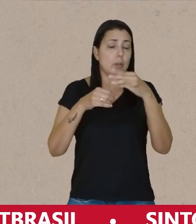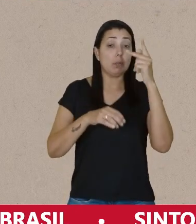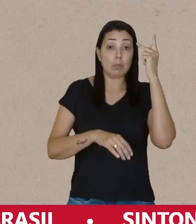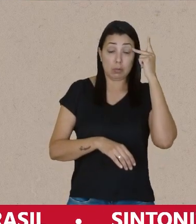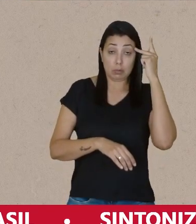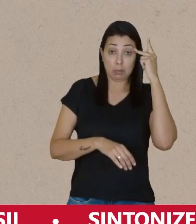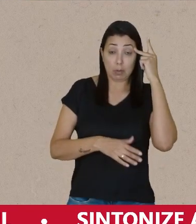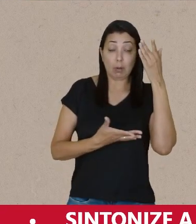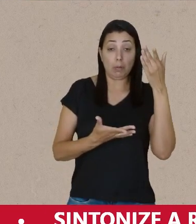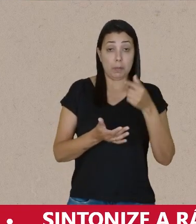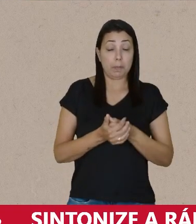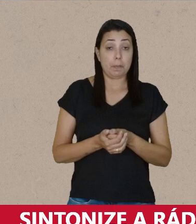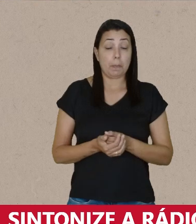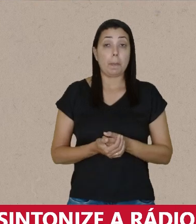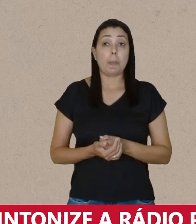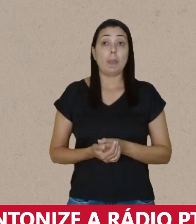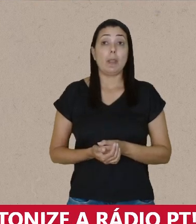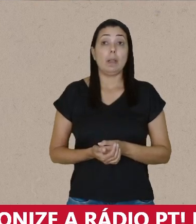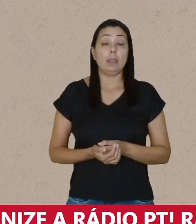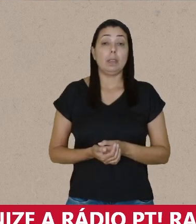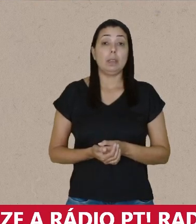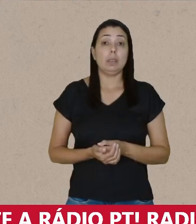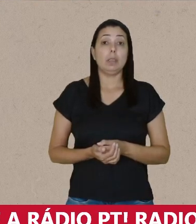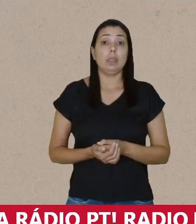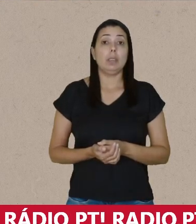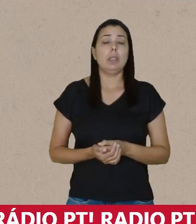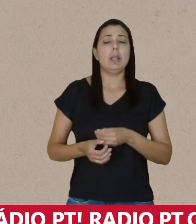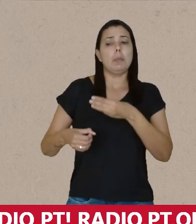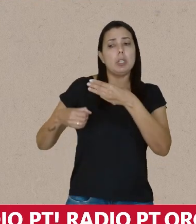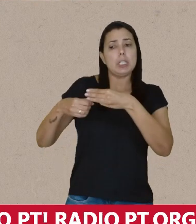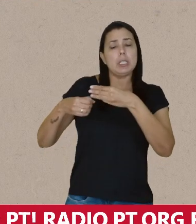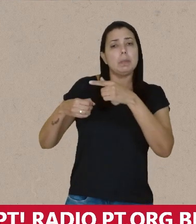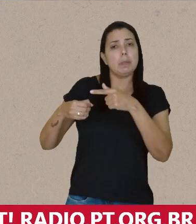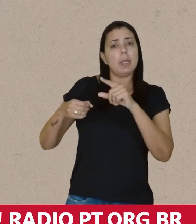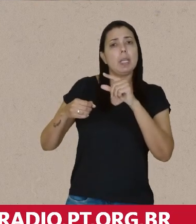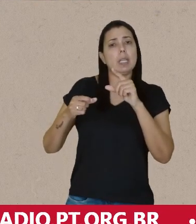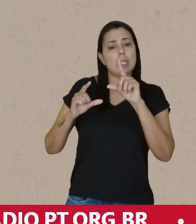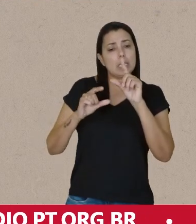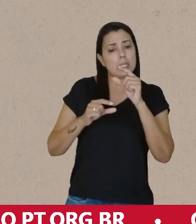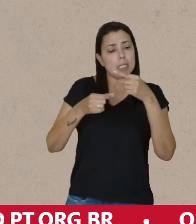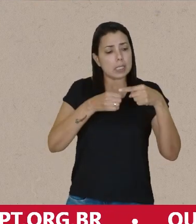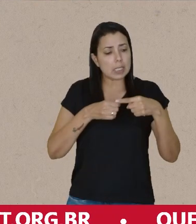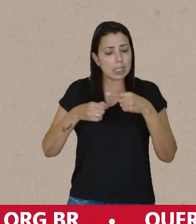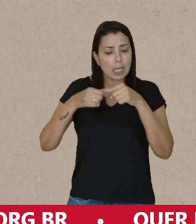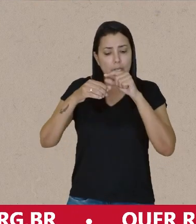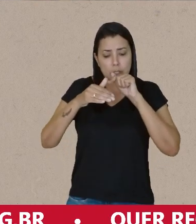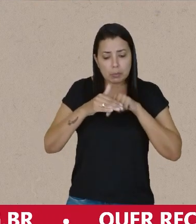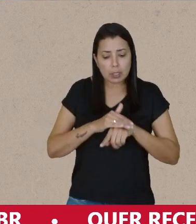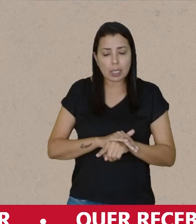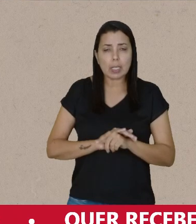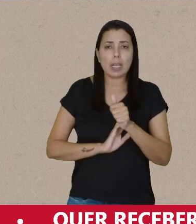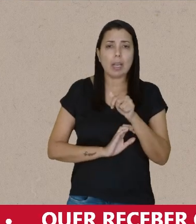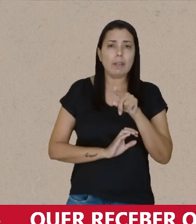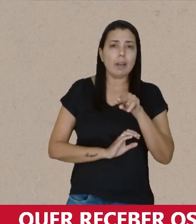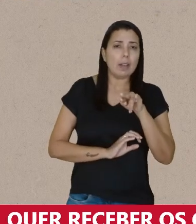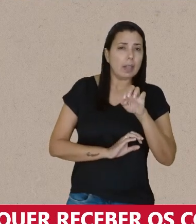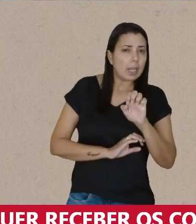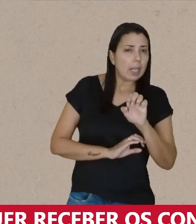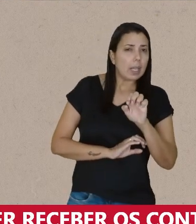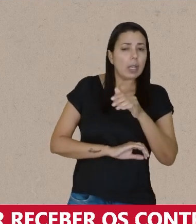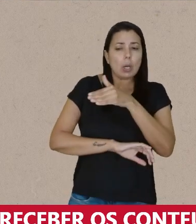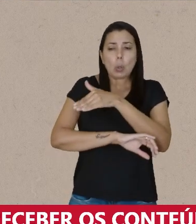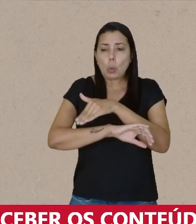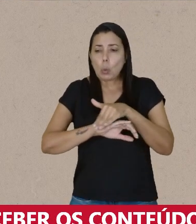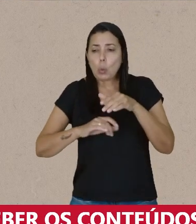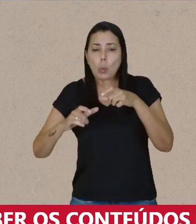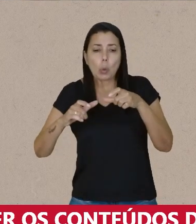Paulo. Vivem em Ribeirão Preto, né? Vivem numa cidade pequena, né? Vivem em Avaré. Cada um vive numa rua, num